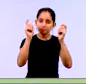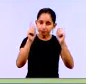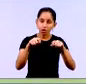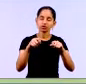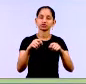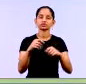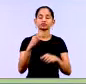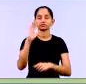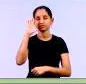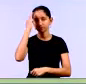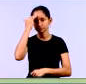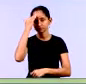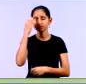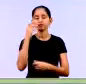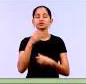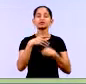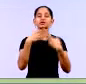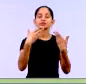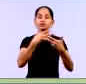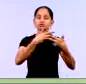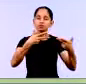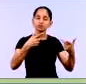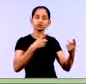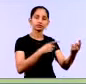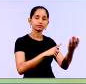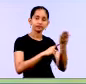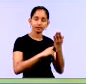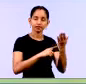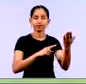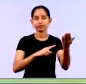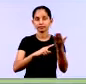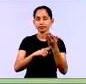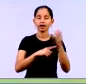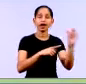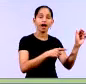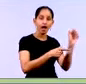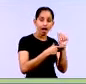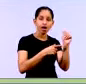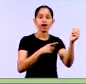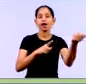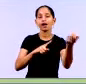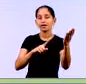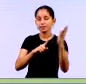possibilitar dentro desses recursos. Quantitativo e